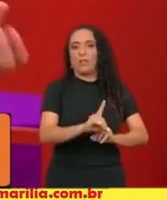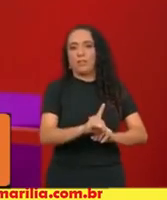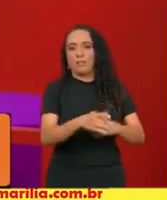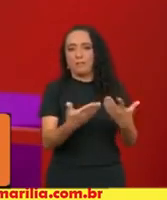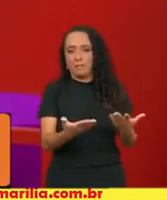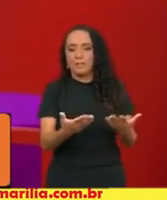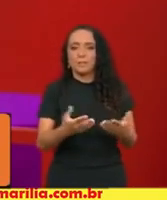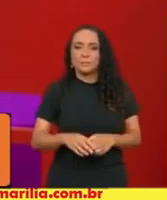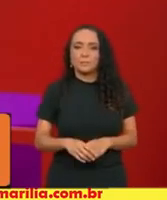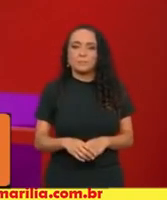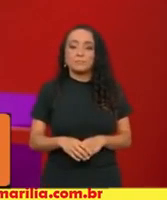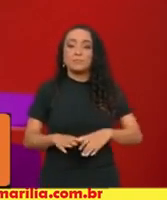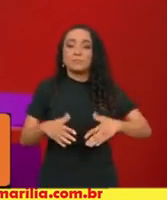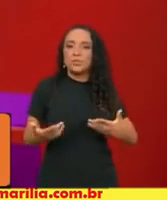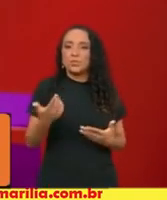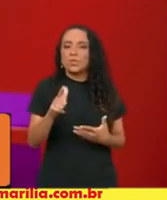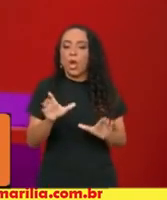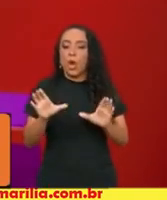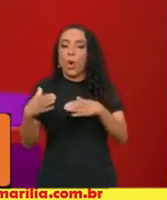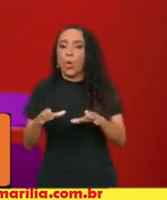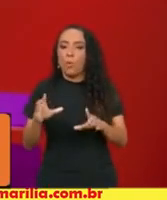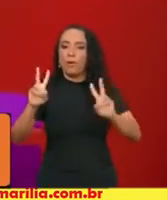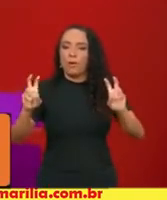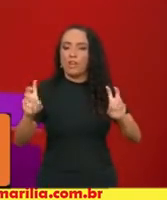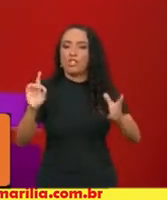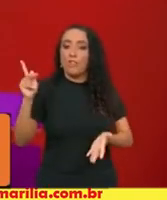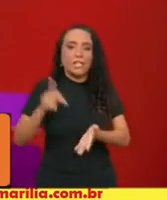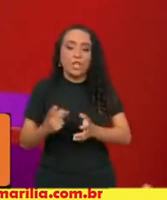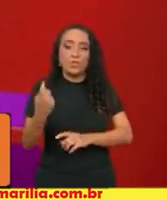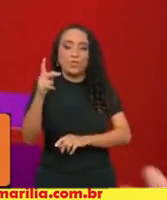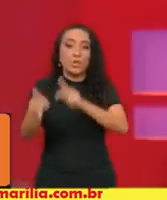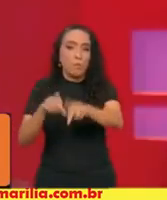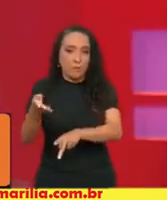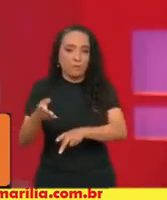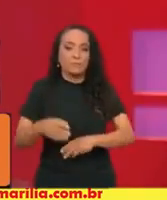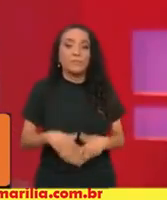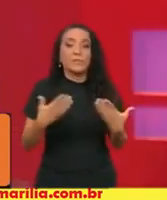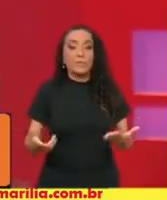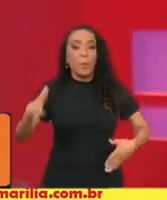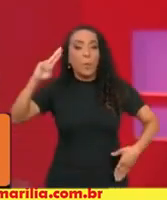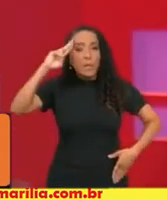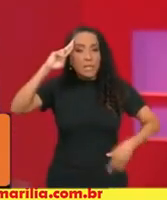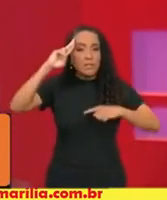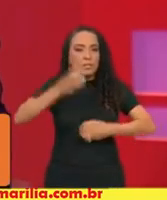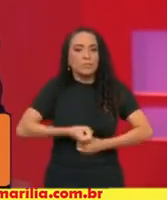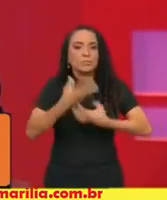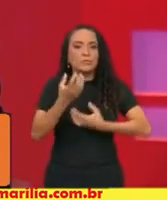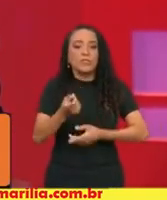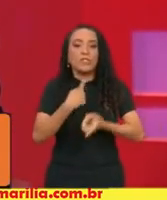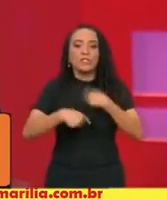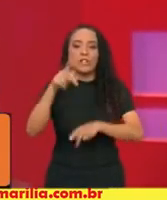império, né? Não há classes sociais nesse sentido, apenas a verdade única do povo brasileiro. Então o exército se coloca como a expressão da vontade